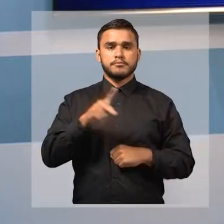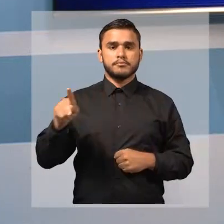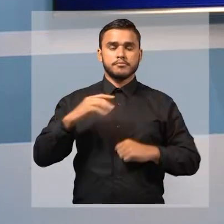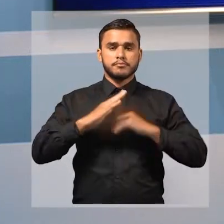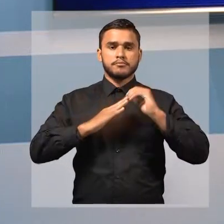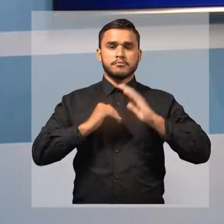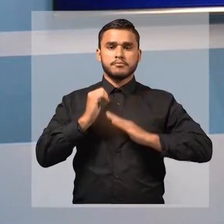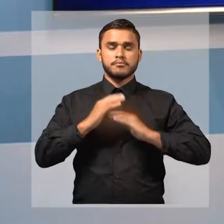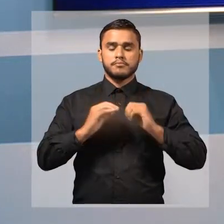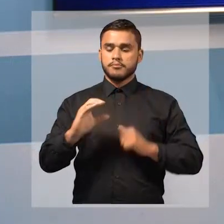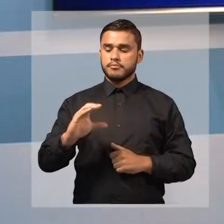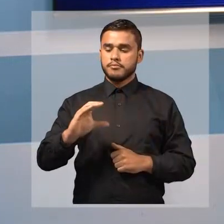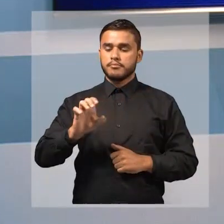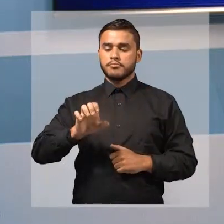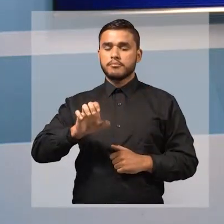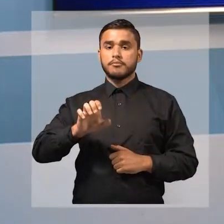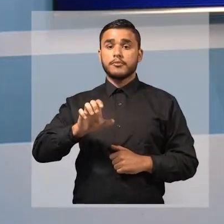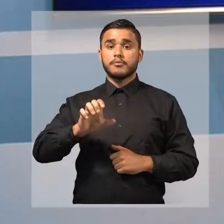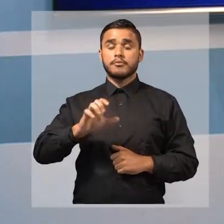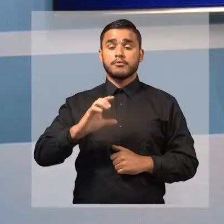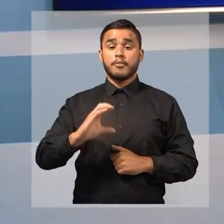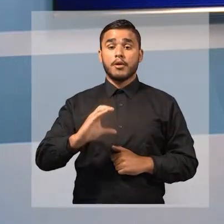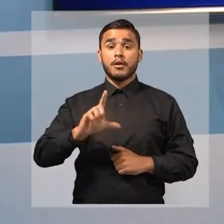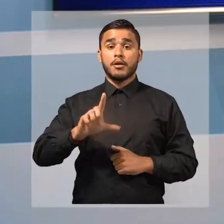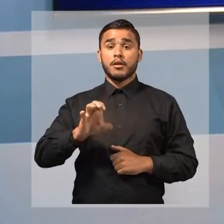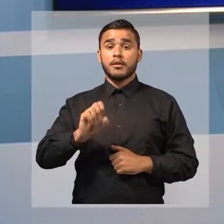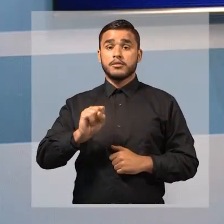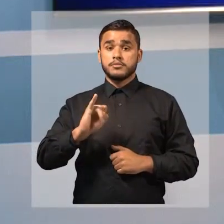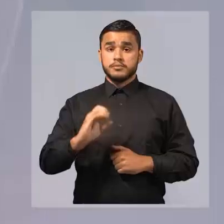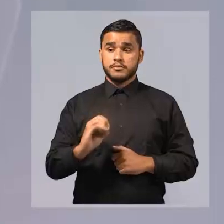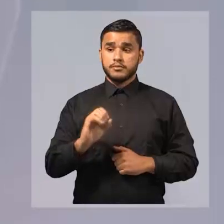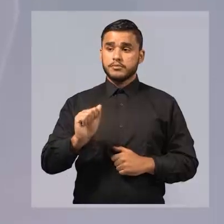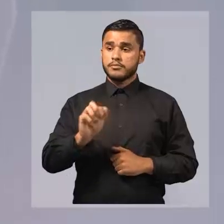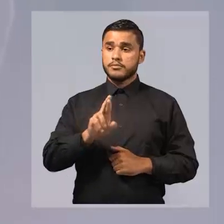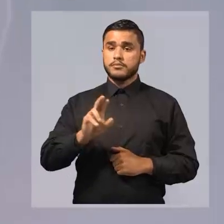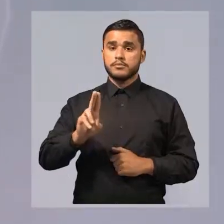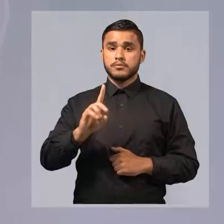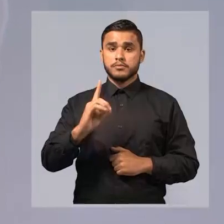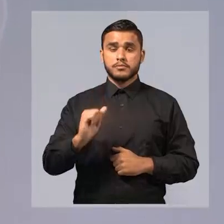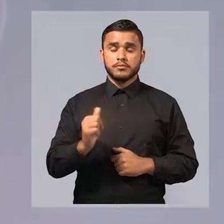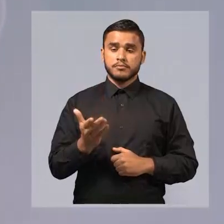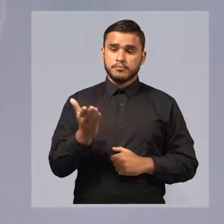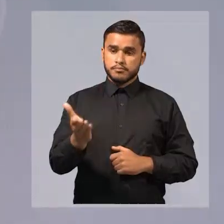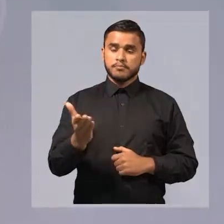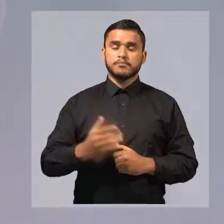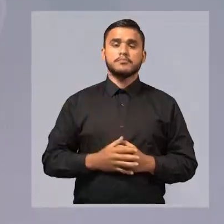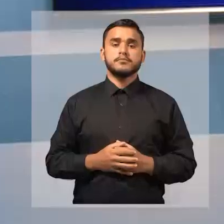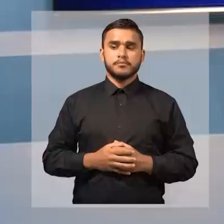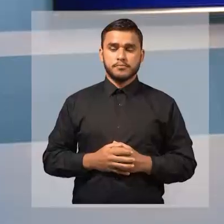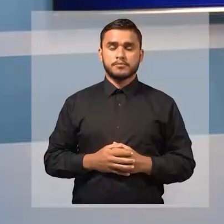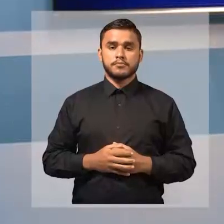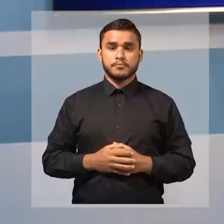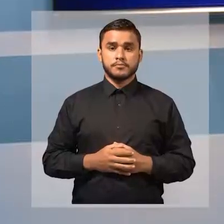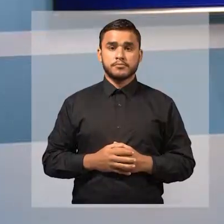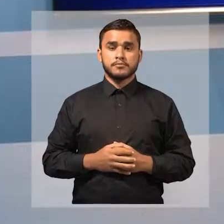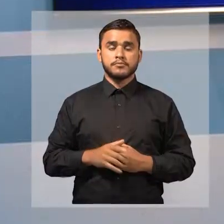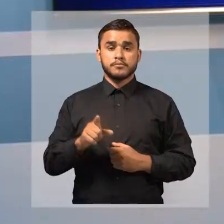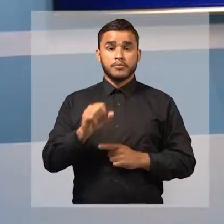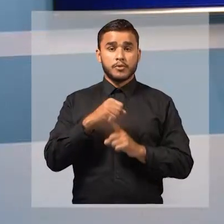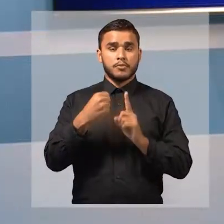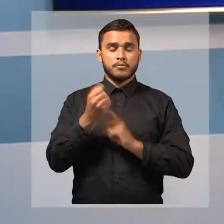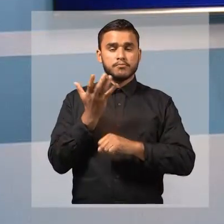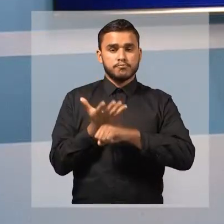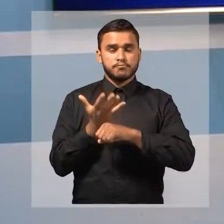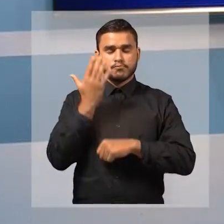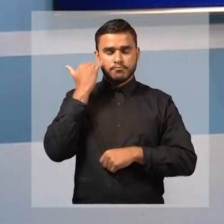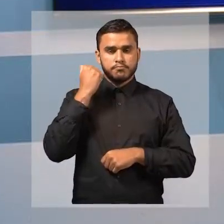debatedores. O sociólogo Clésio Arruda, que nos ajuda aqui a debater todos esses problemas, o advogado e presidente